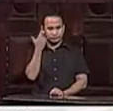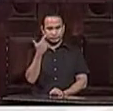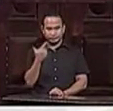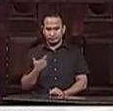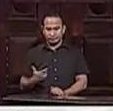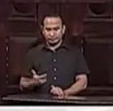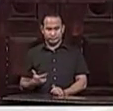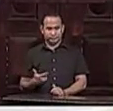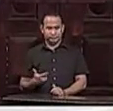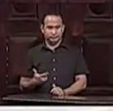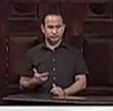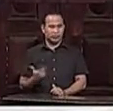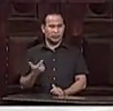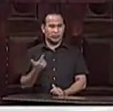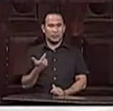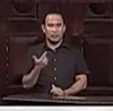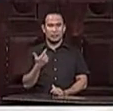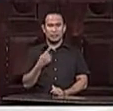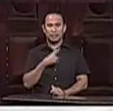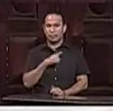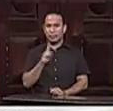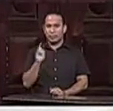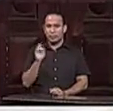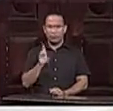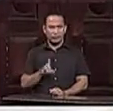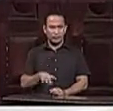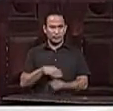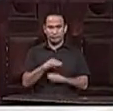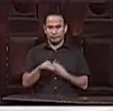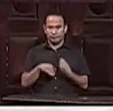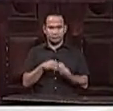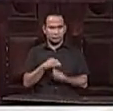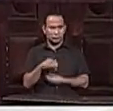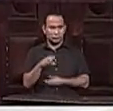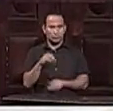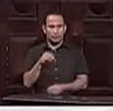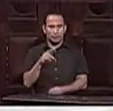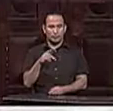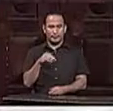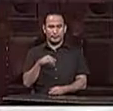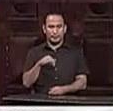é para qualquer envolvimento com o Comperj.